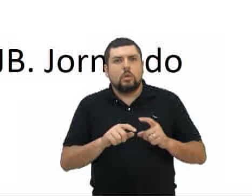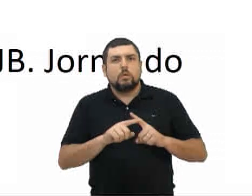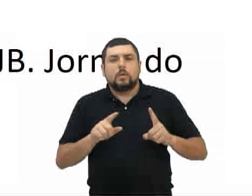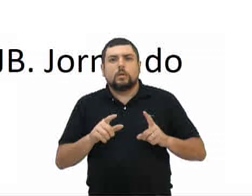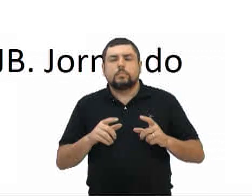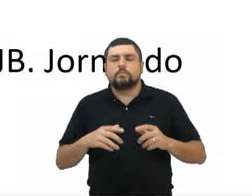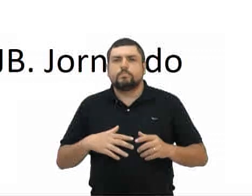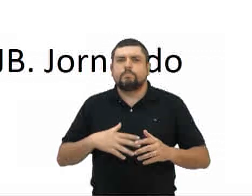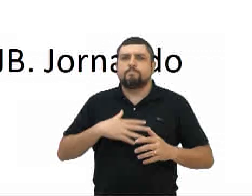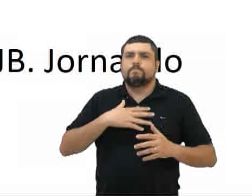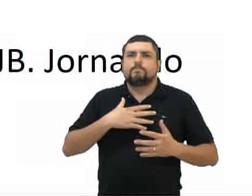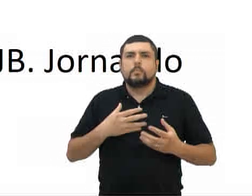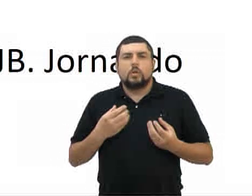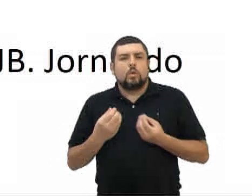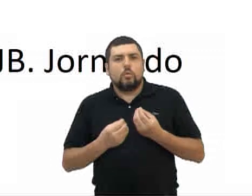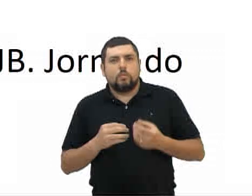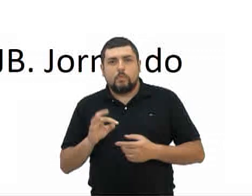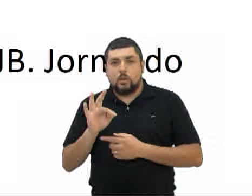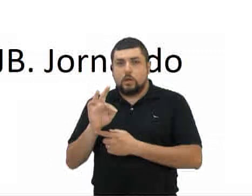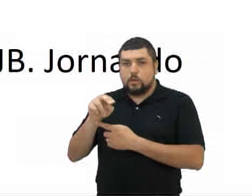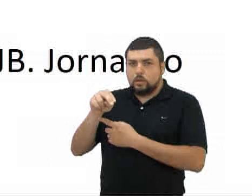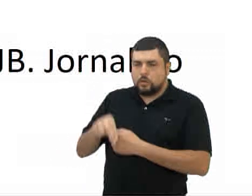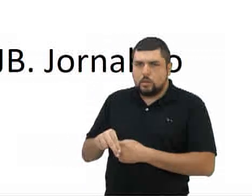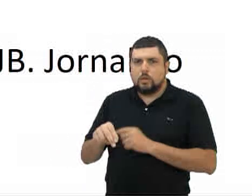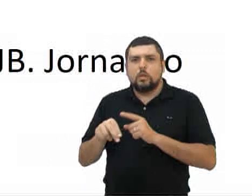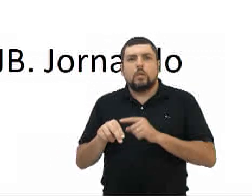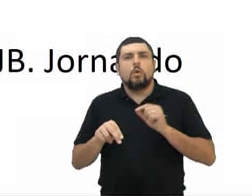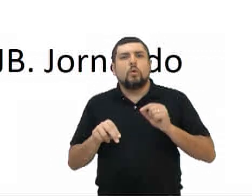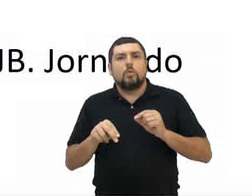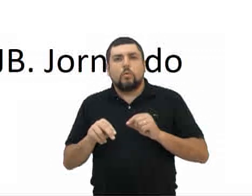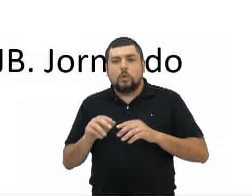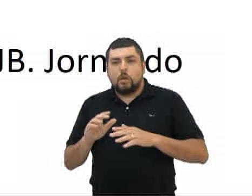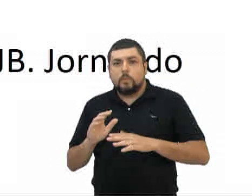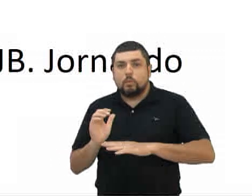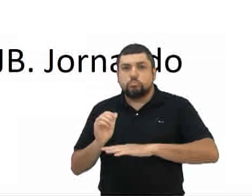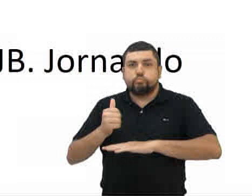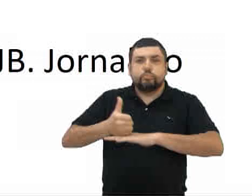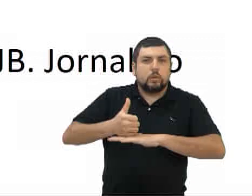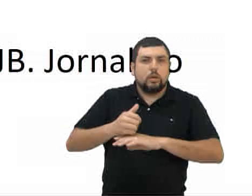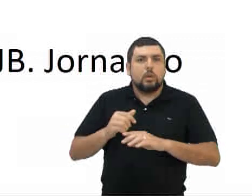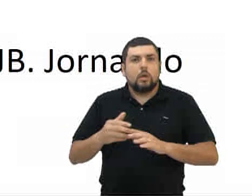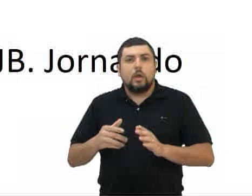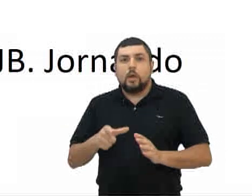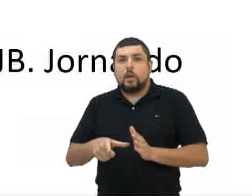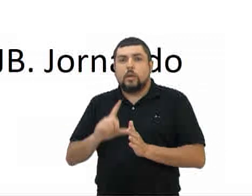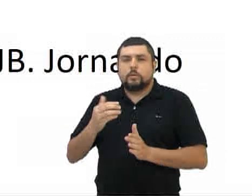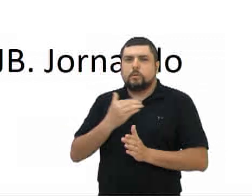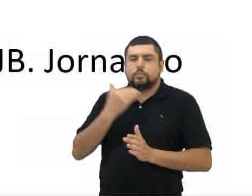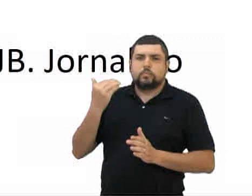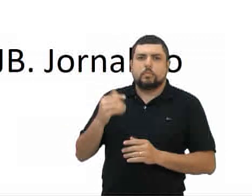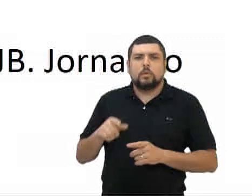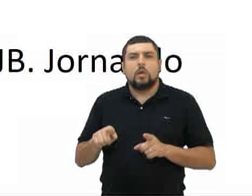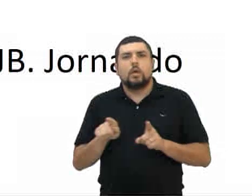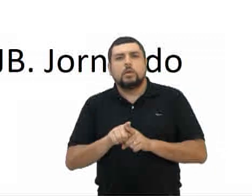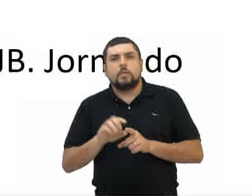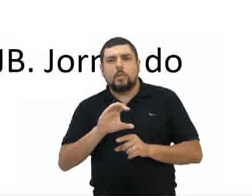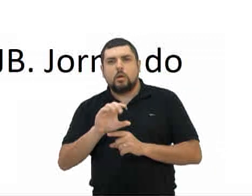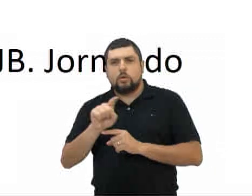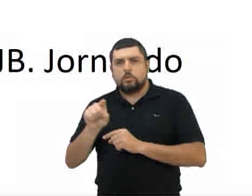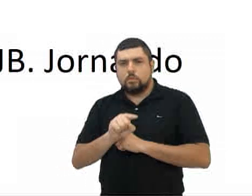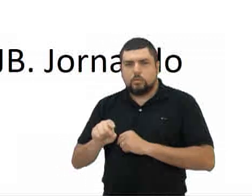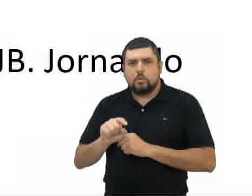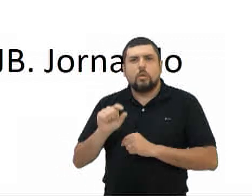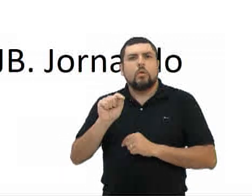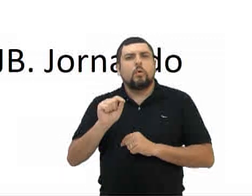a tragédia de Tancredo, que foi o presidente que morreu antes de assumir, seguido pela euforia do Plano Cruzado, conheceu as depressões